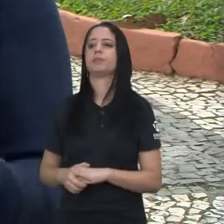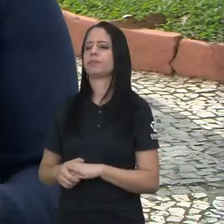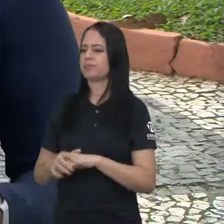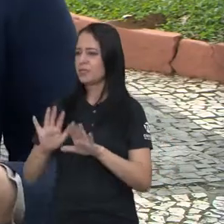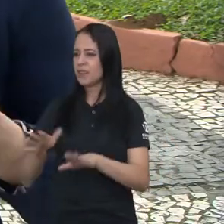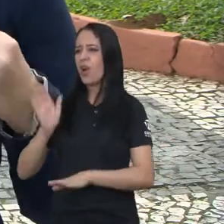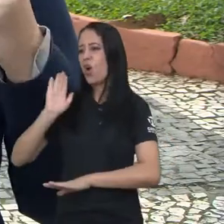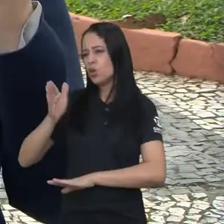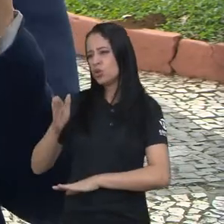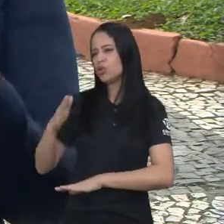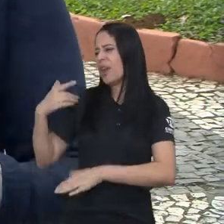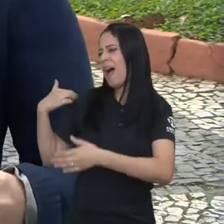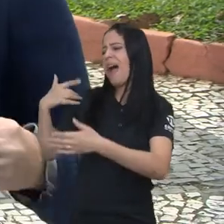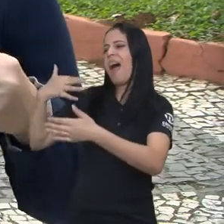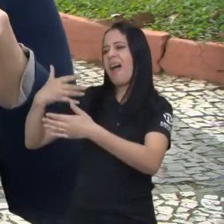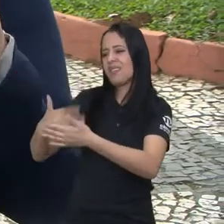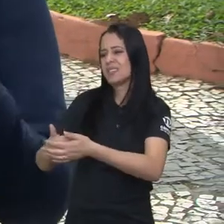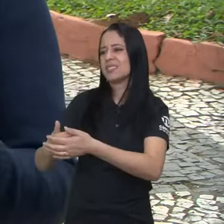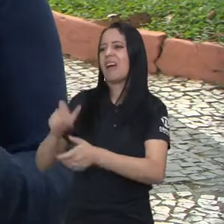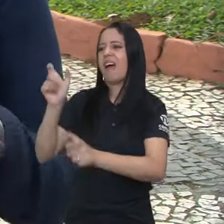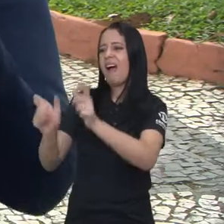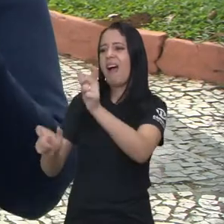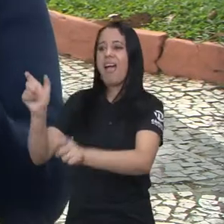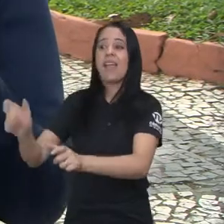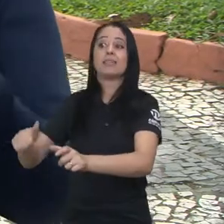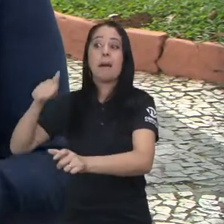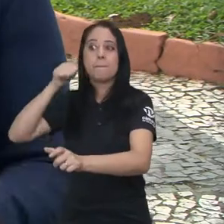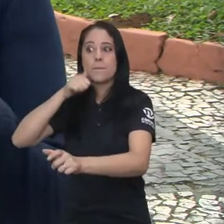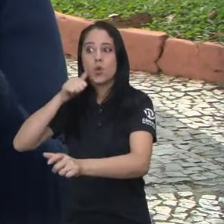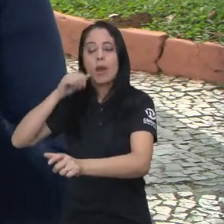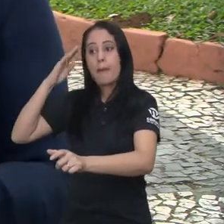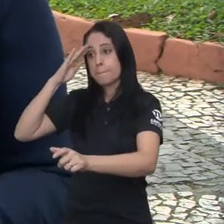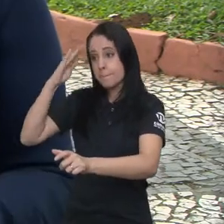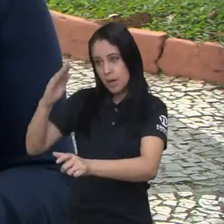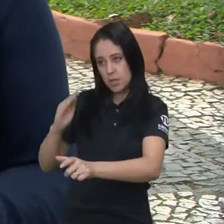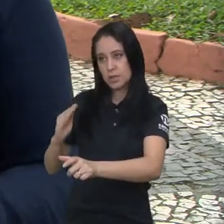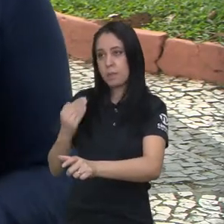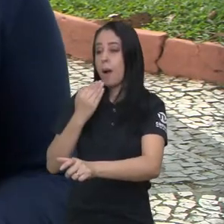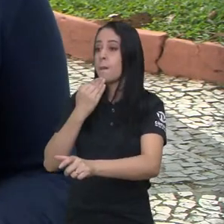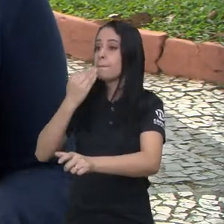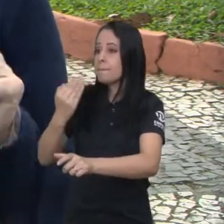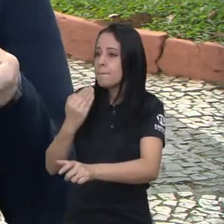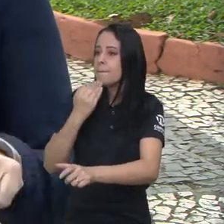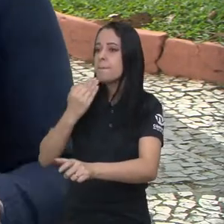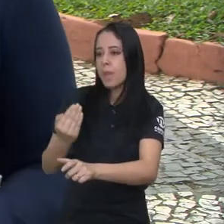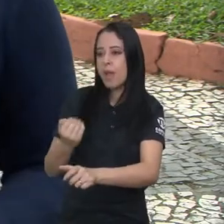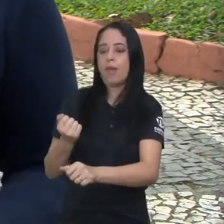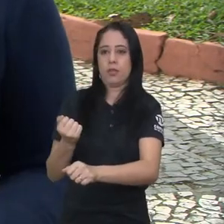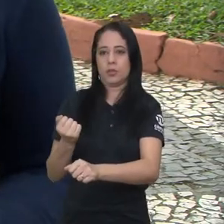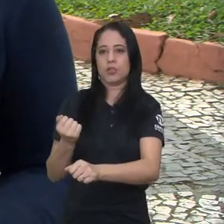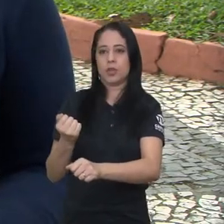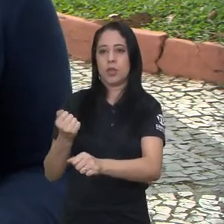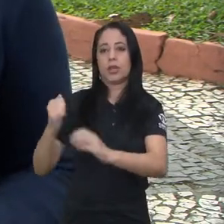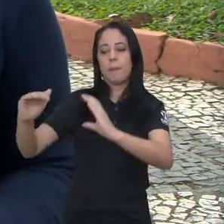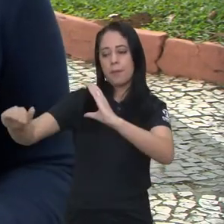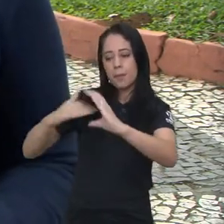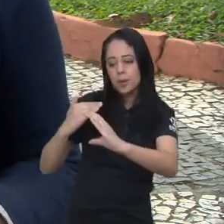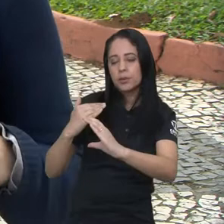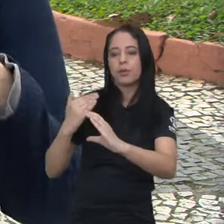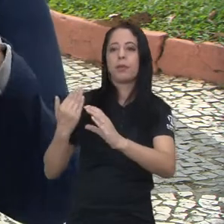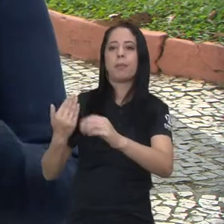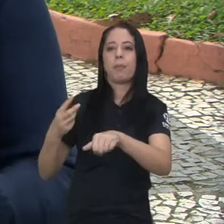quem mandou para gente foi os motoristas os cobradores Principalmente as cobradoras de ônibus daqui do transporte